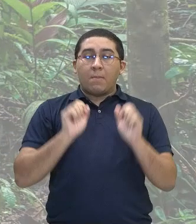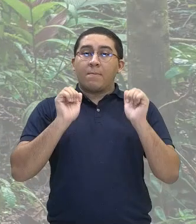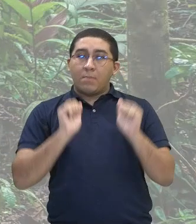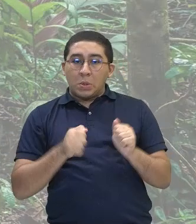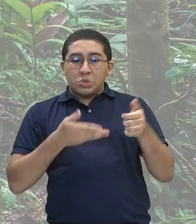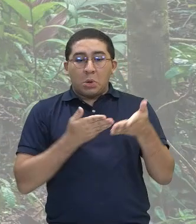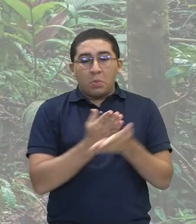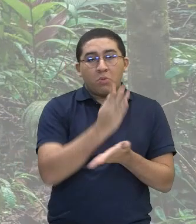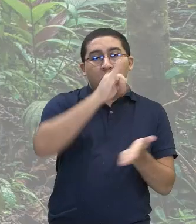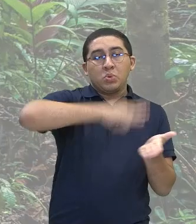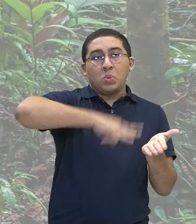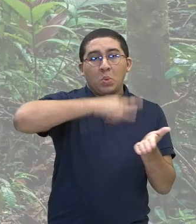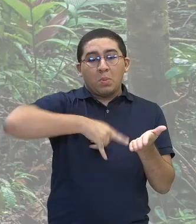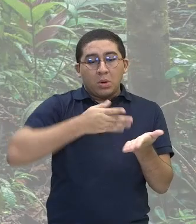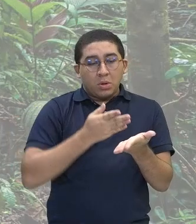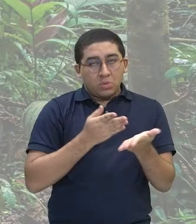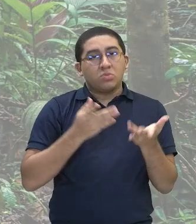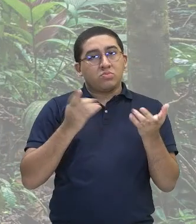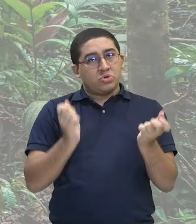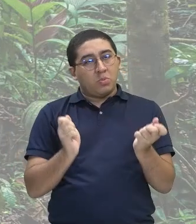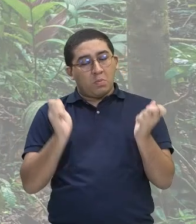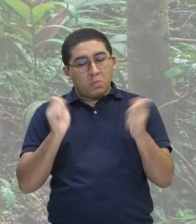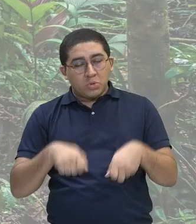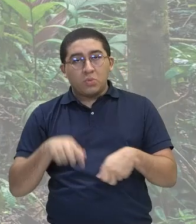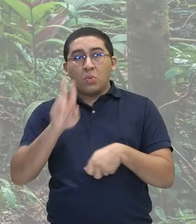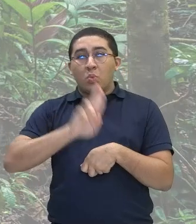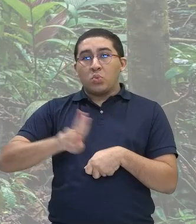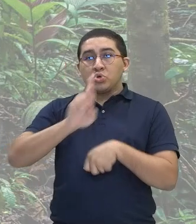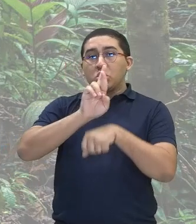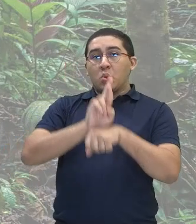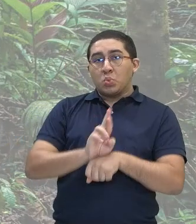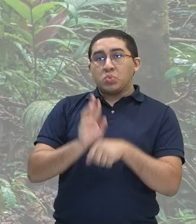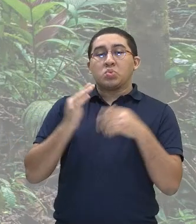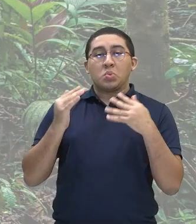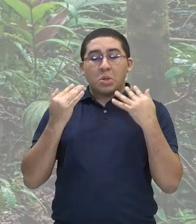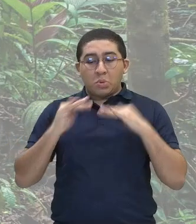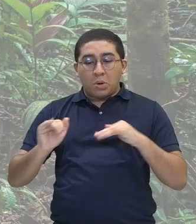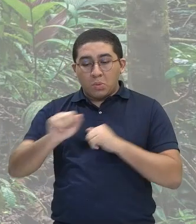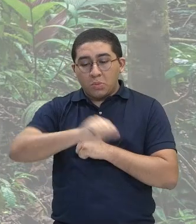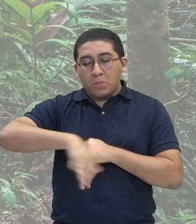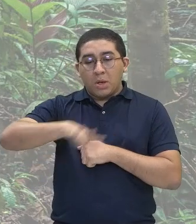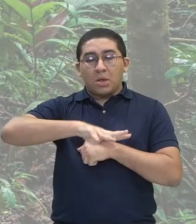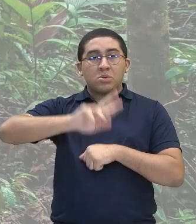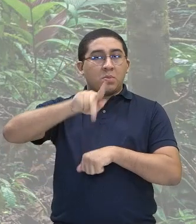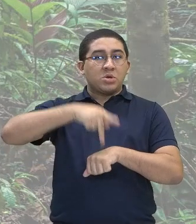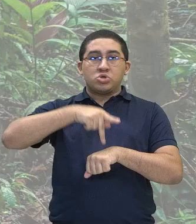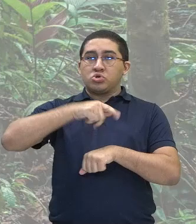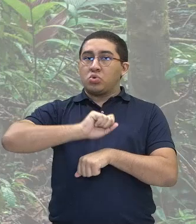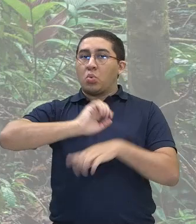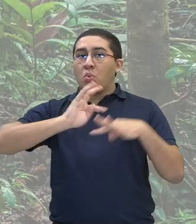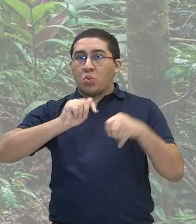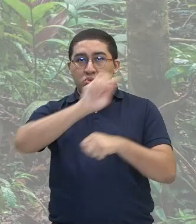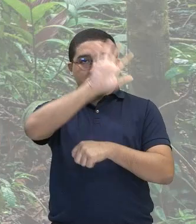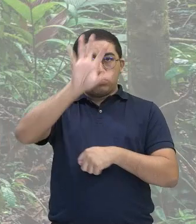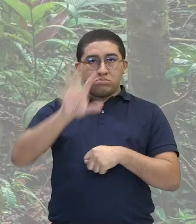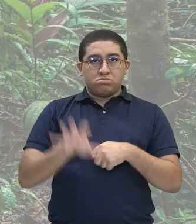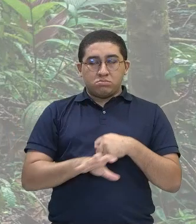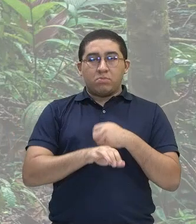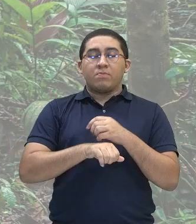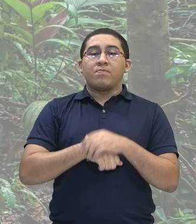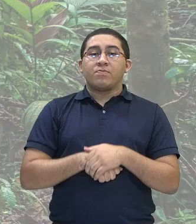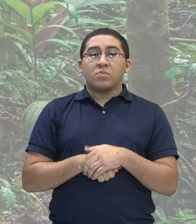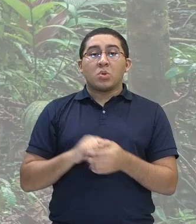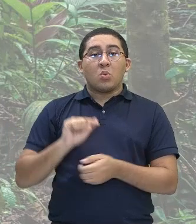ambientais e monitorar o uso de recursos naturais em todo o país. Já o ICMBio, né, que é o Instituto